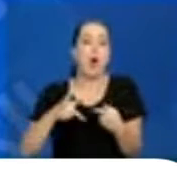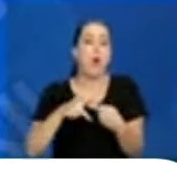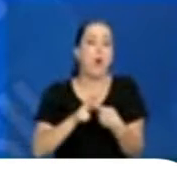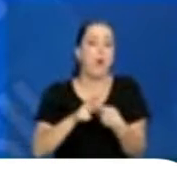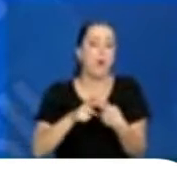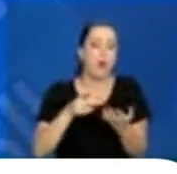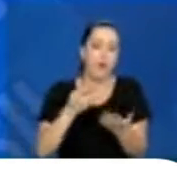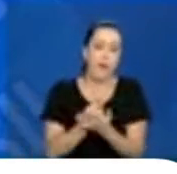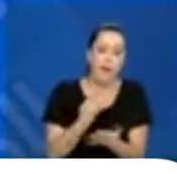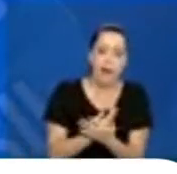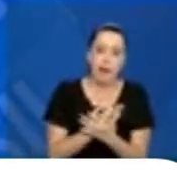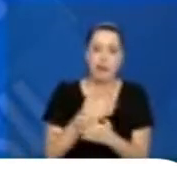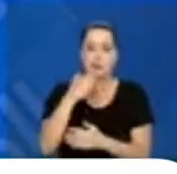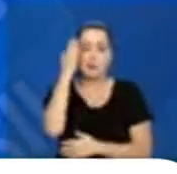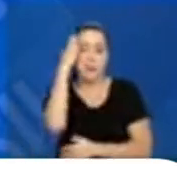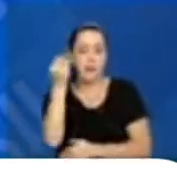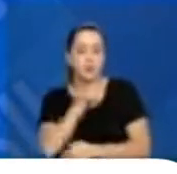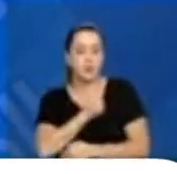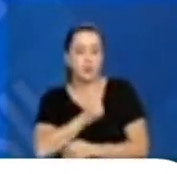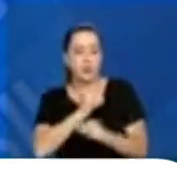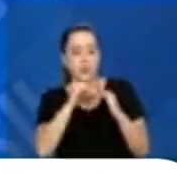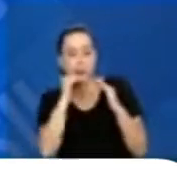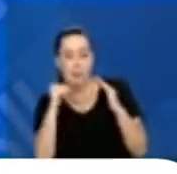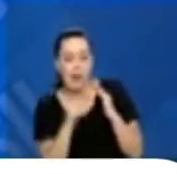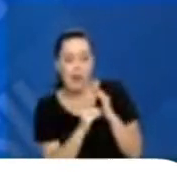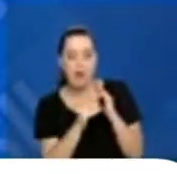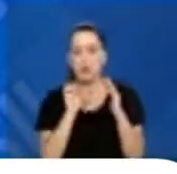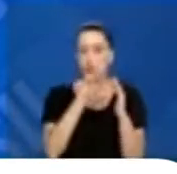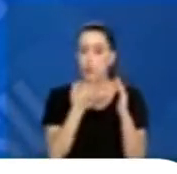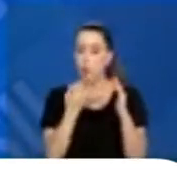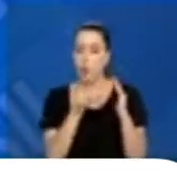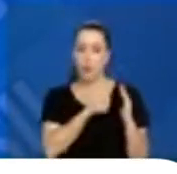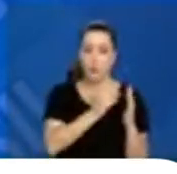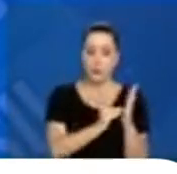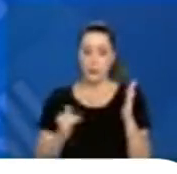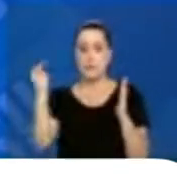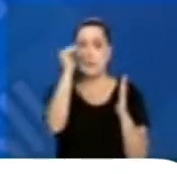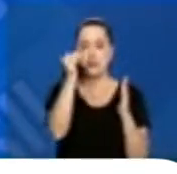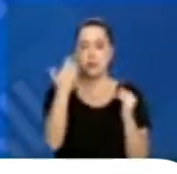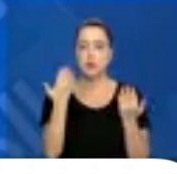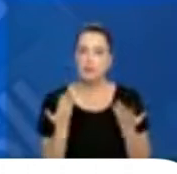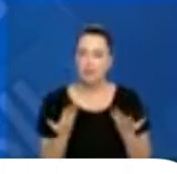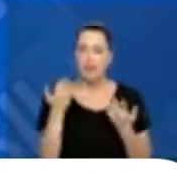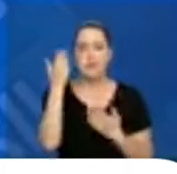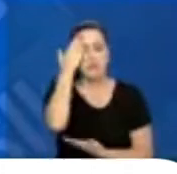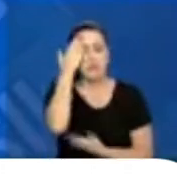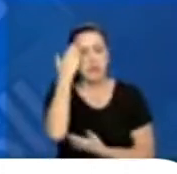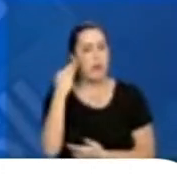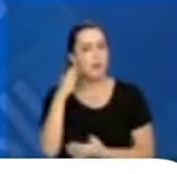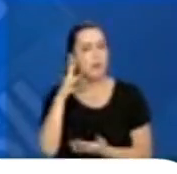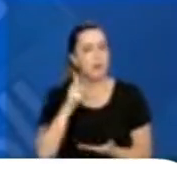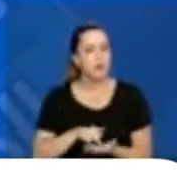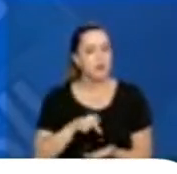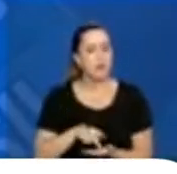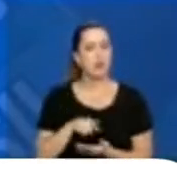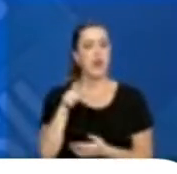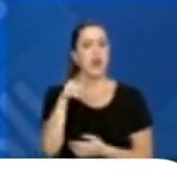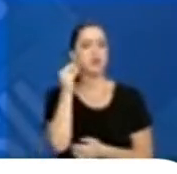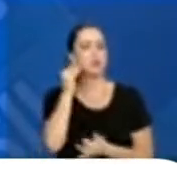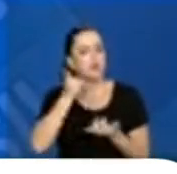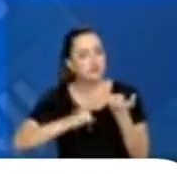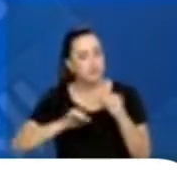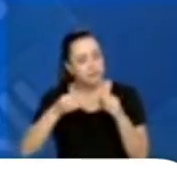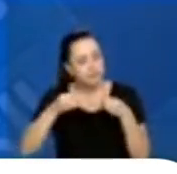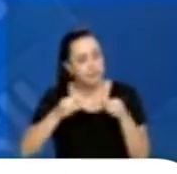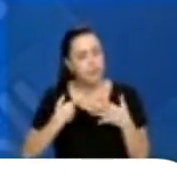é subnotificado, se é notificado demais, qual é o poder do teste de realmente refletir o que acontece